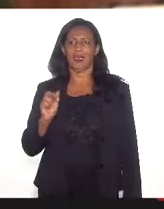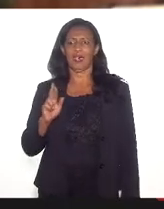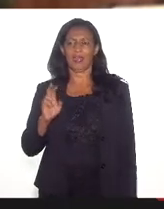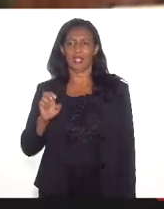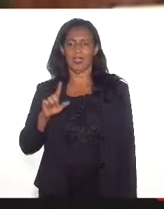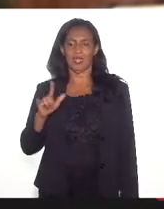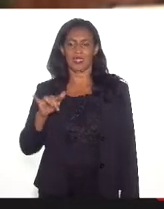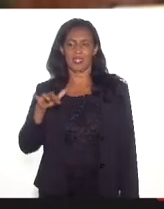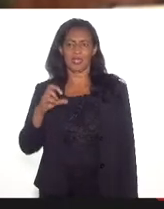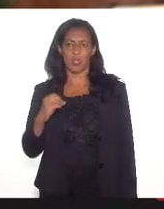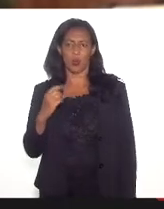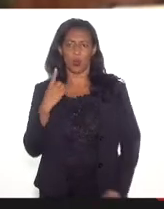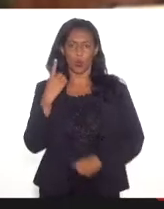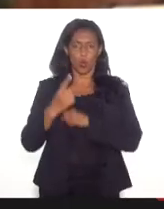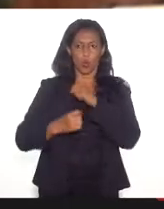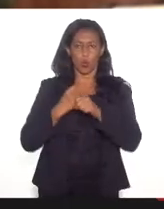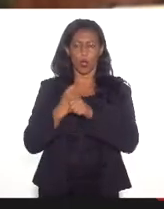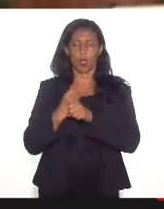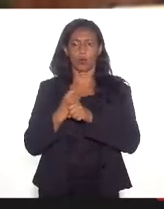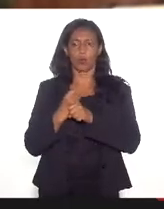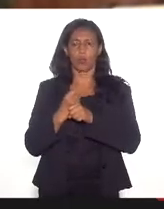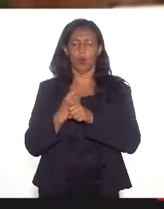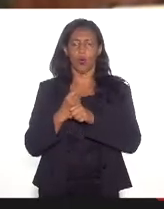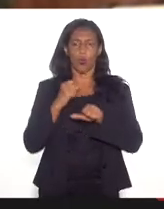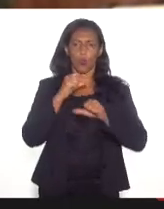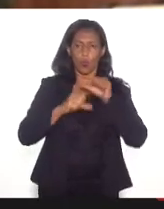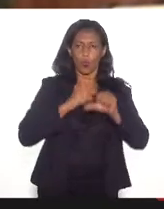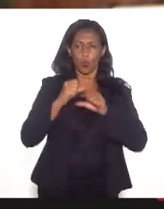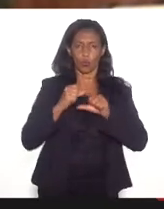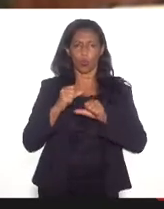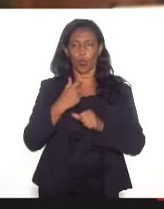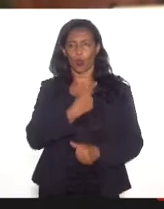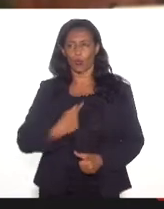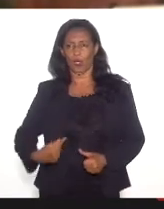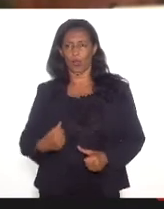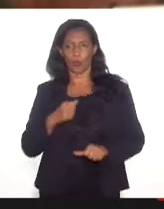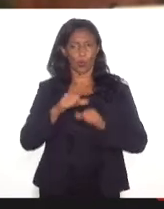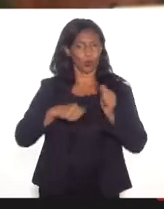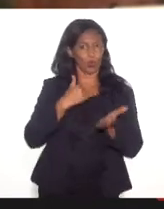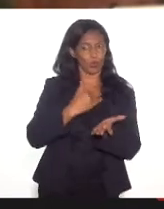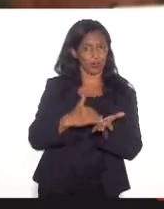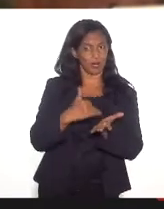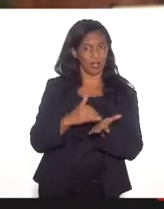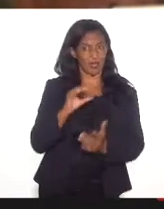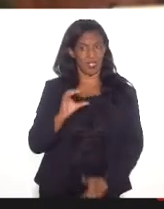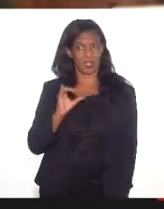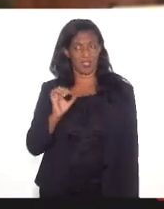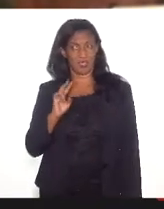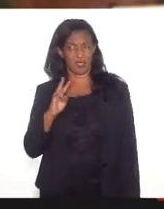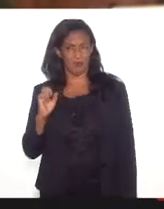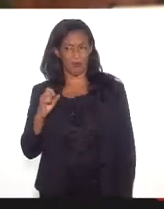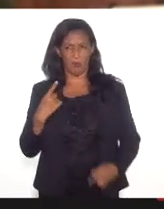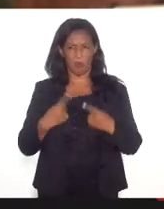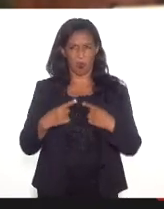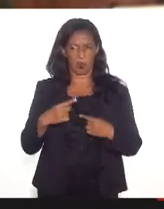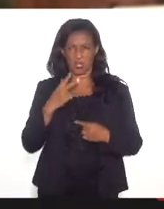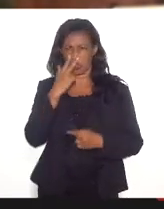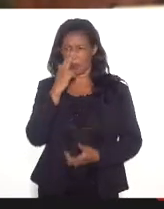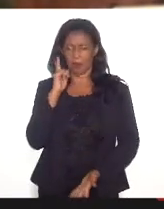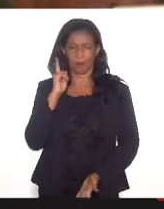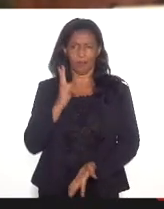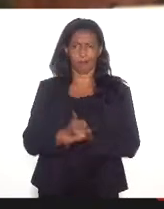depois mudou o governador, mudou o secretário de Polícia Civil, mas a política de morte segue